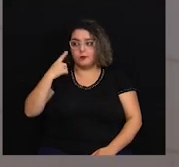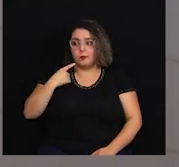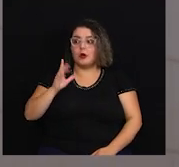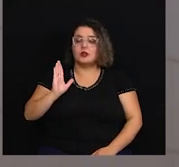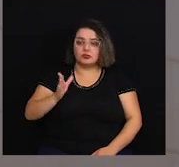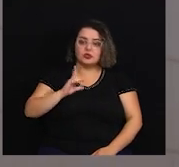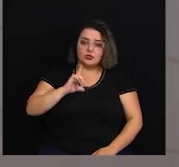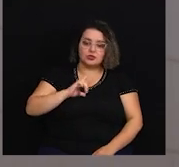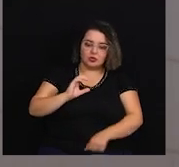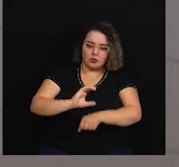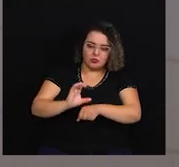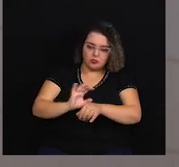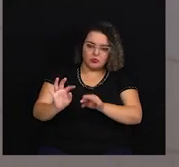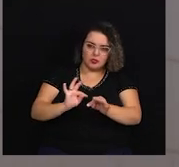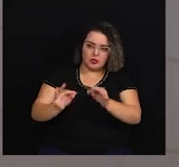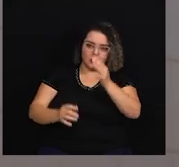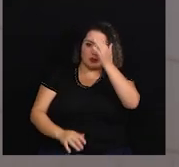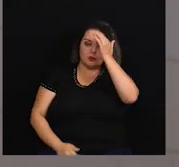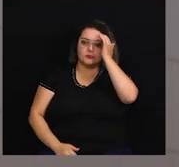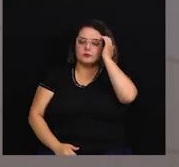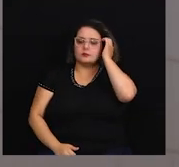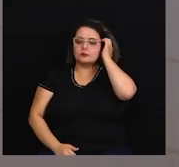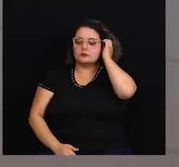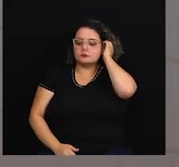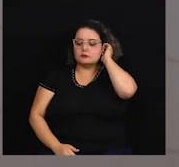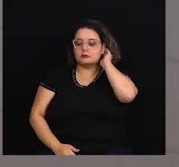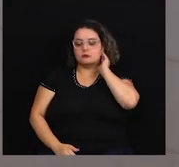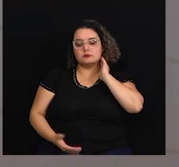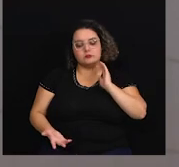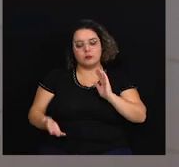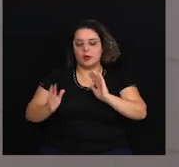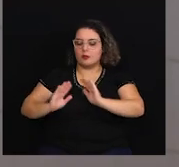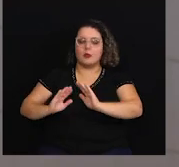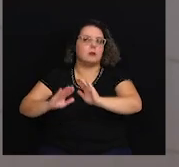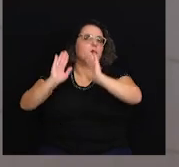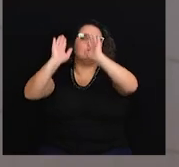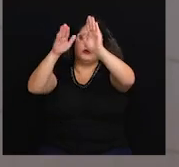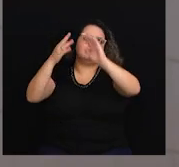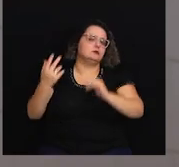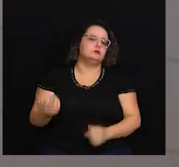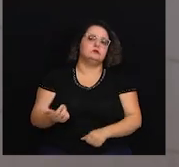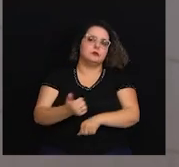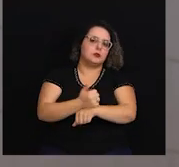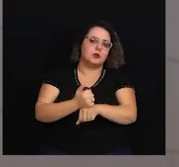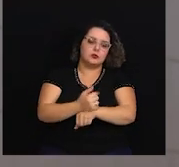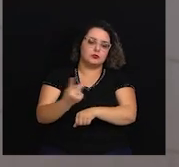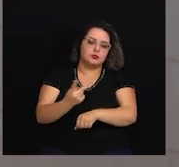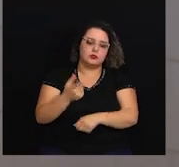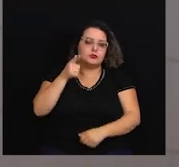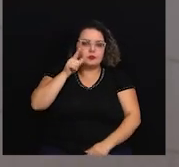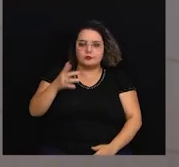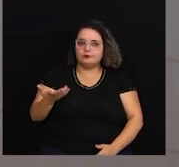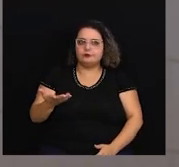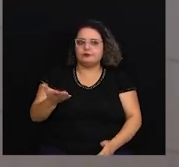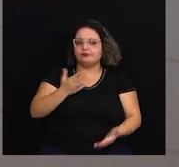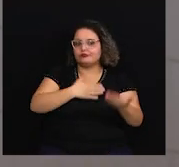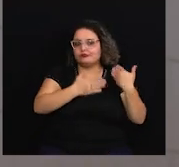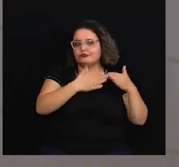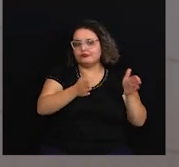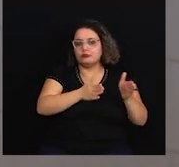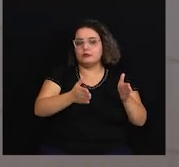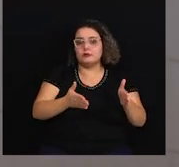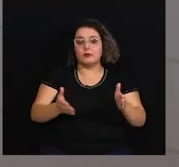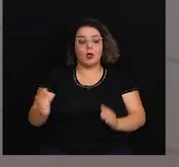técnicos é aí eu falei bom basquete profissional não dá para levar os dois somente não dá vem na época não era um negócio que você falou assim que eu vou ficar